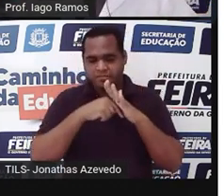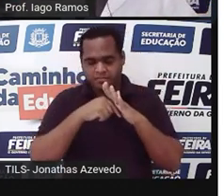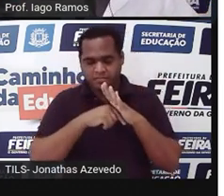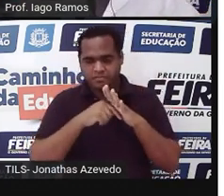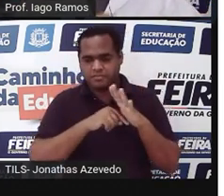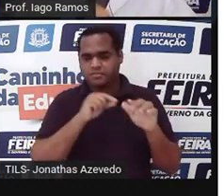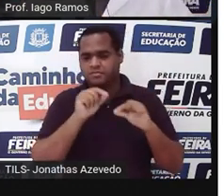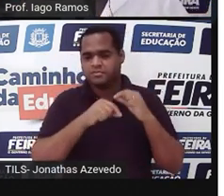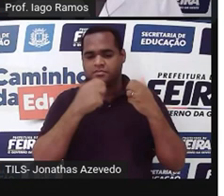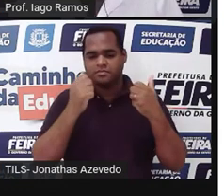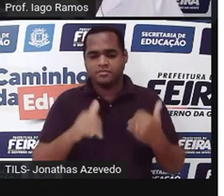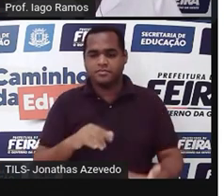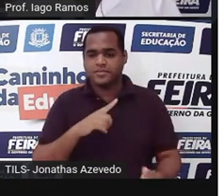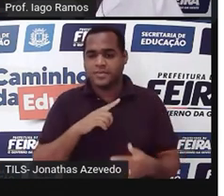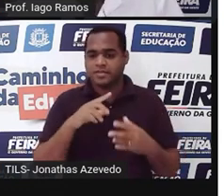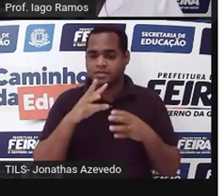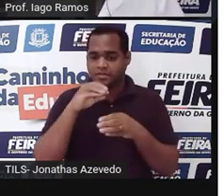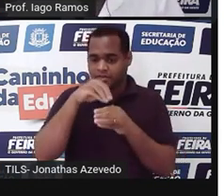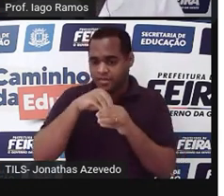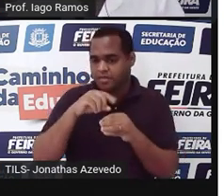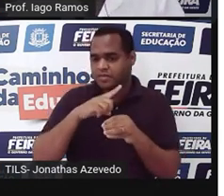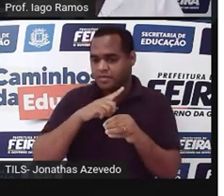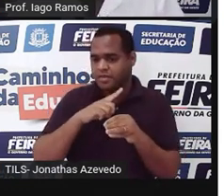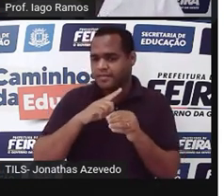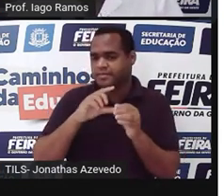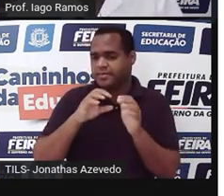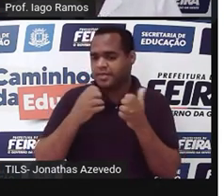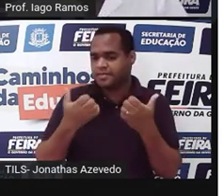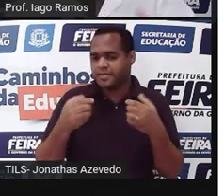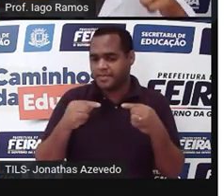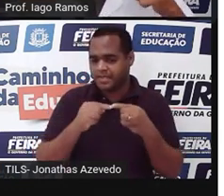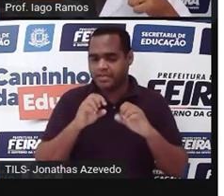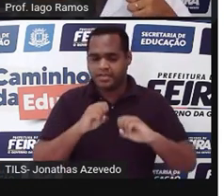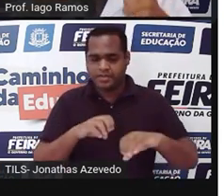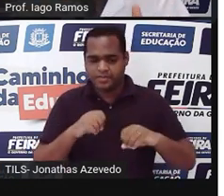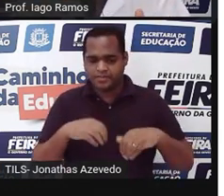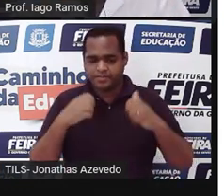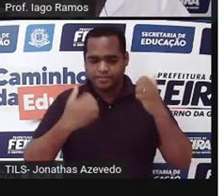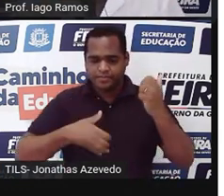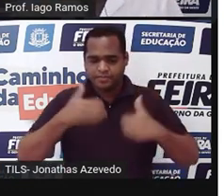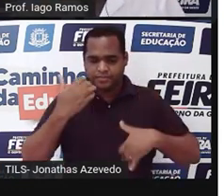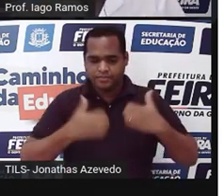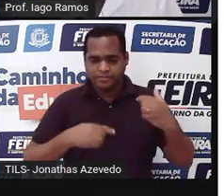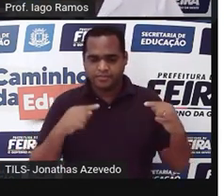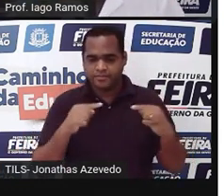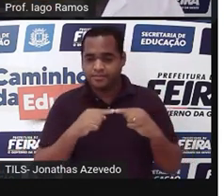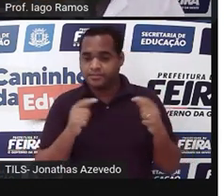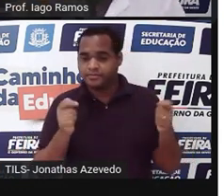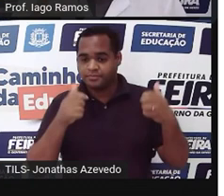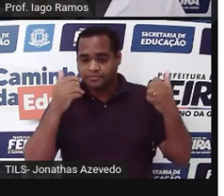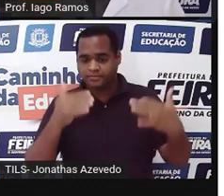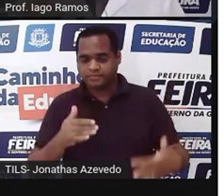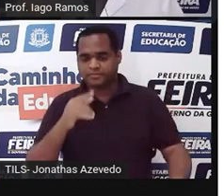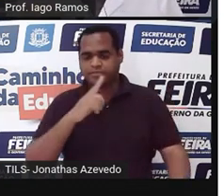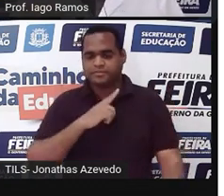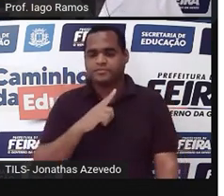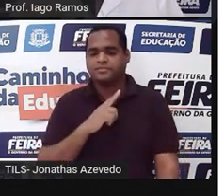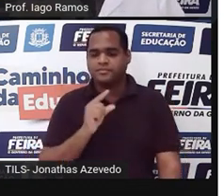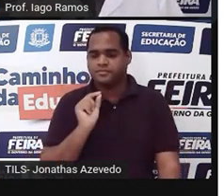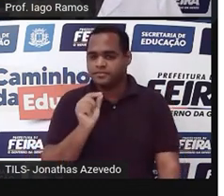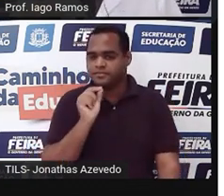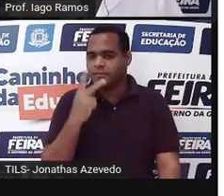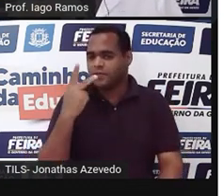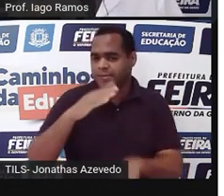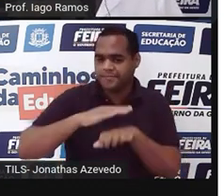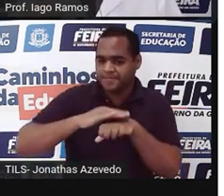mesmo dentro aqui do conteúdo de sal Beleza então fica aí essa recomendação e depois você